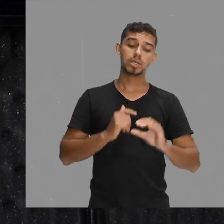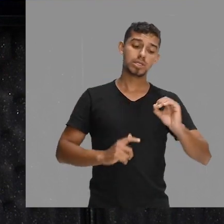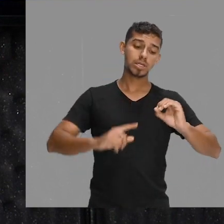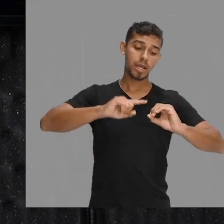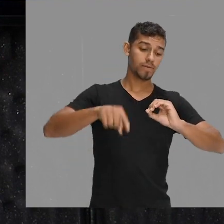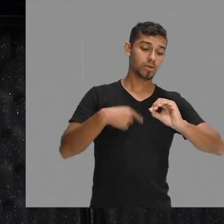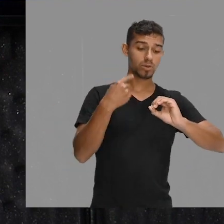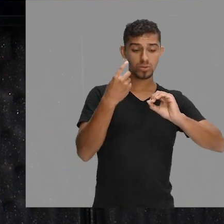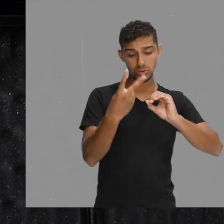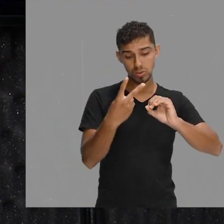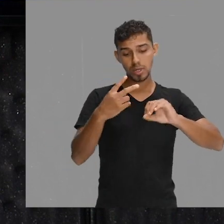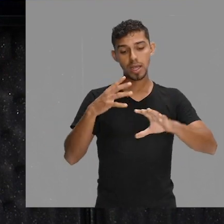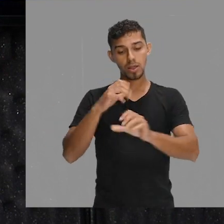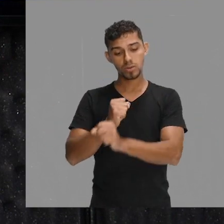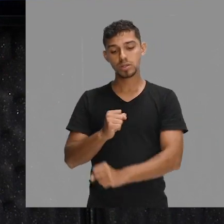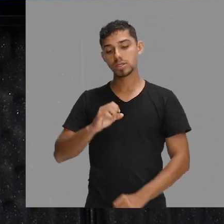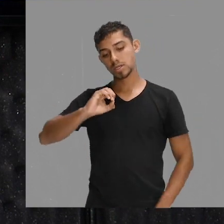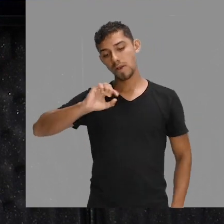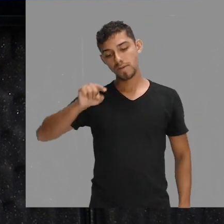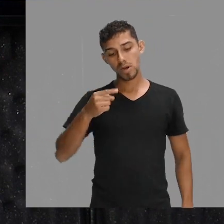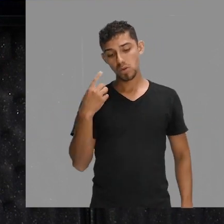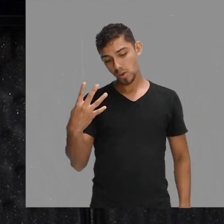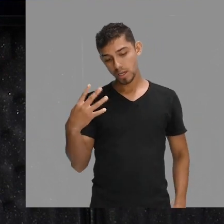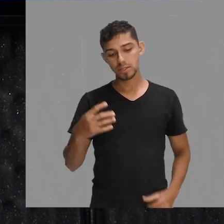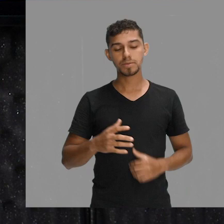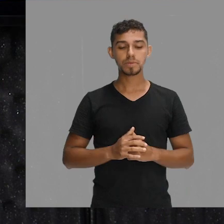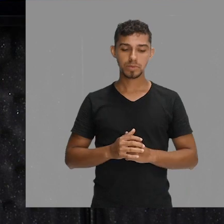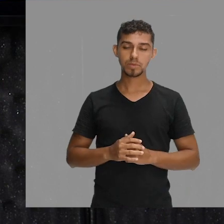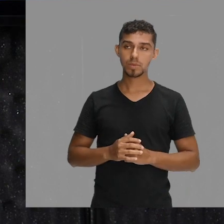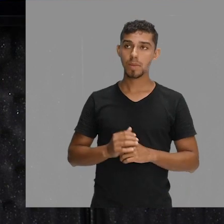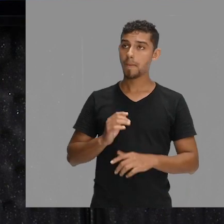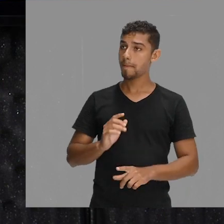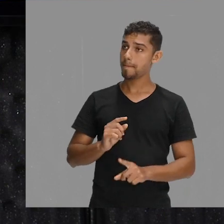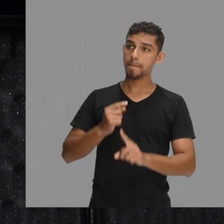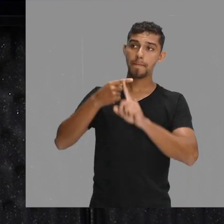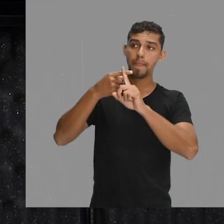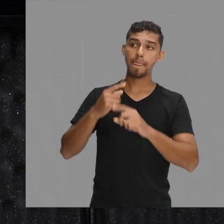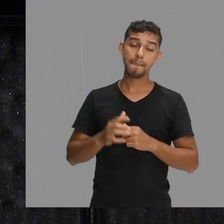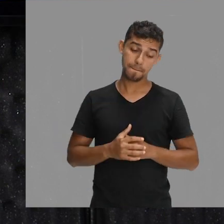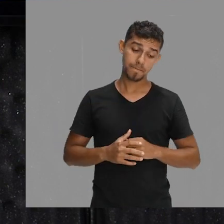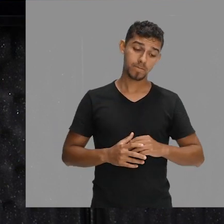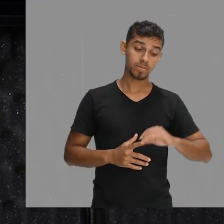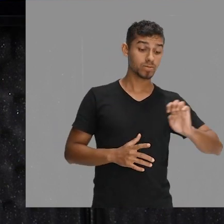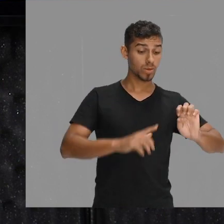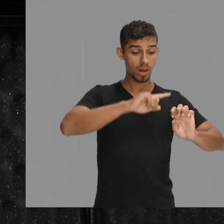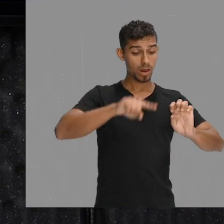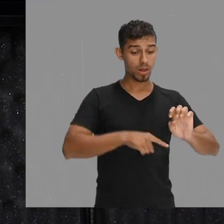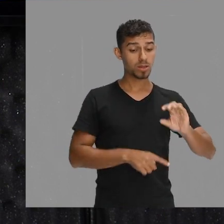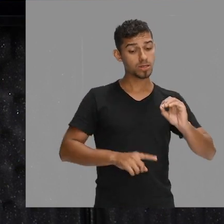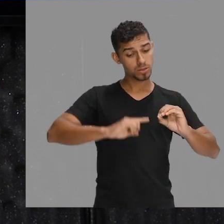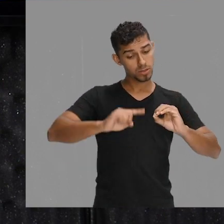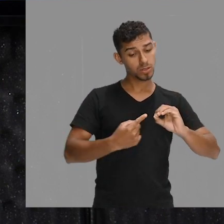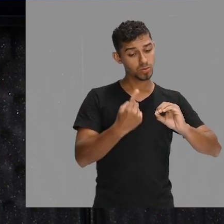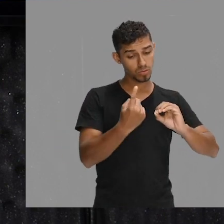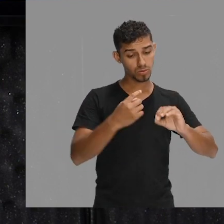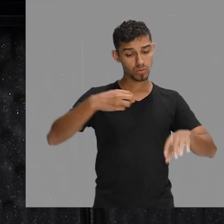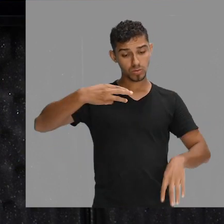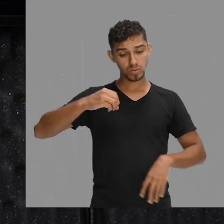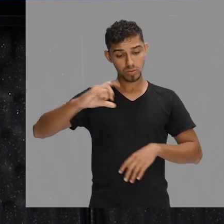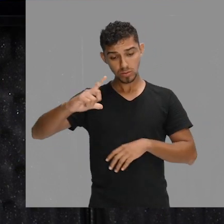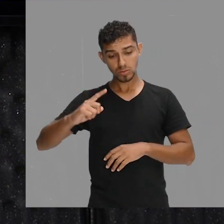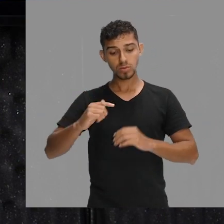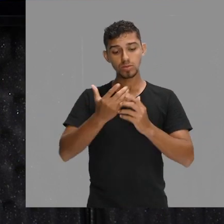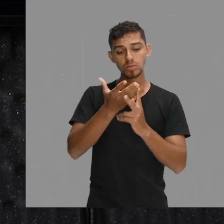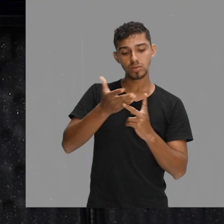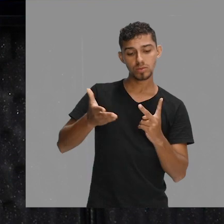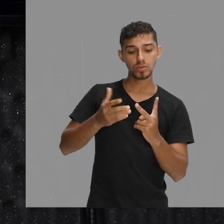0,2, 0,4. Então, por enquanto, 0,4 tem mais partículas. 0 mol de NaOH vai se dividir em